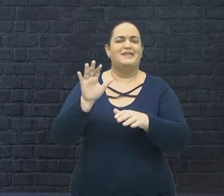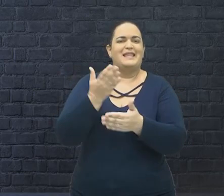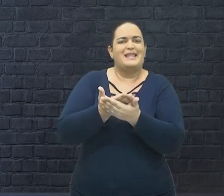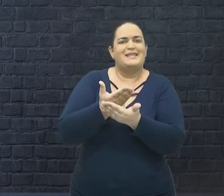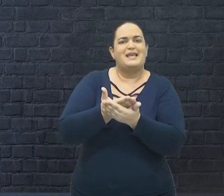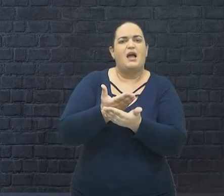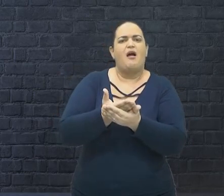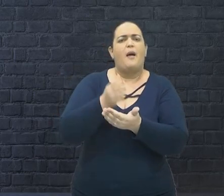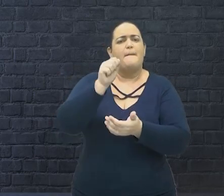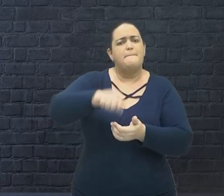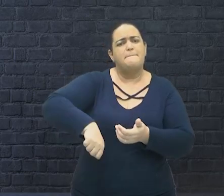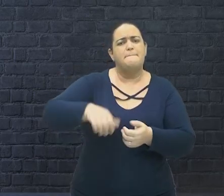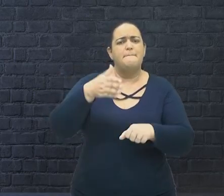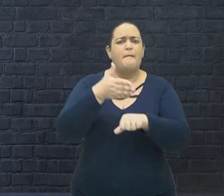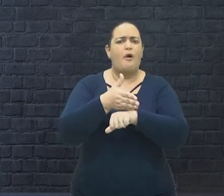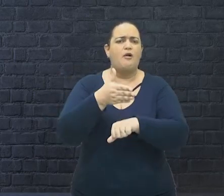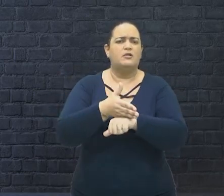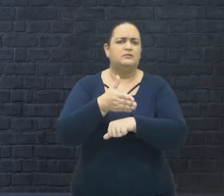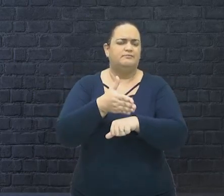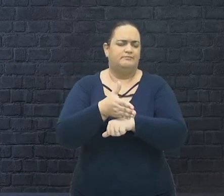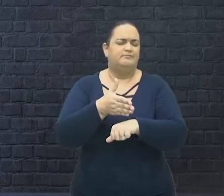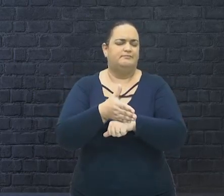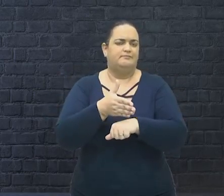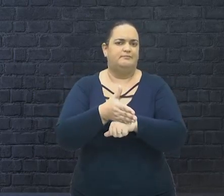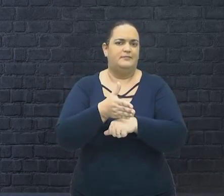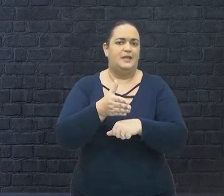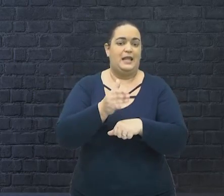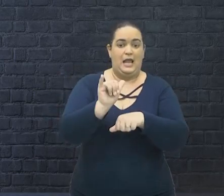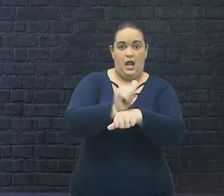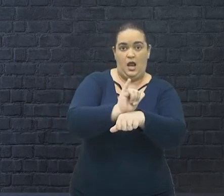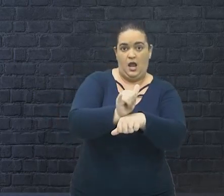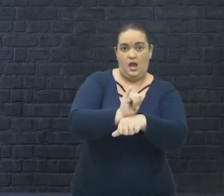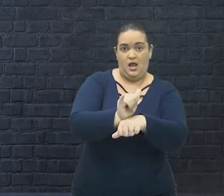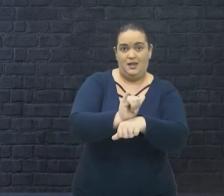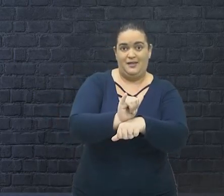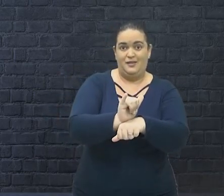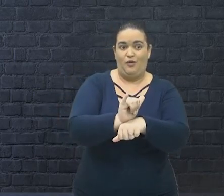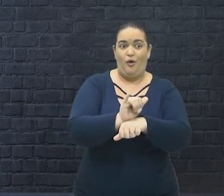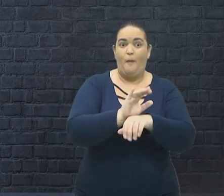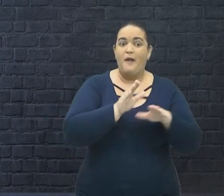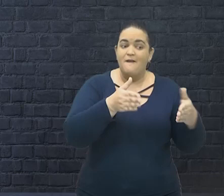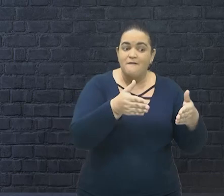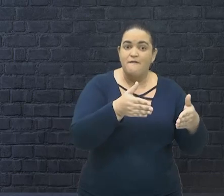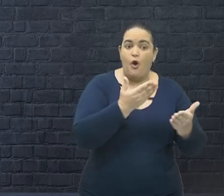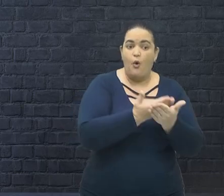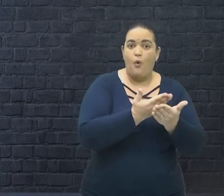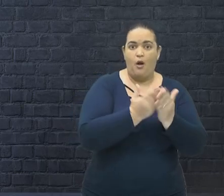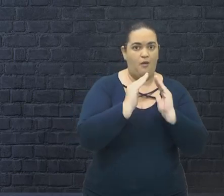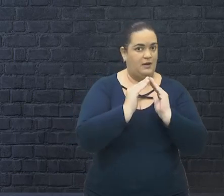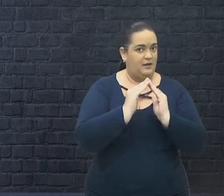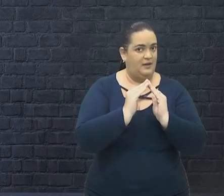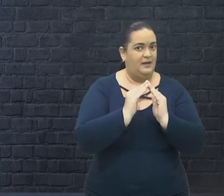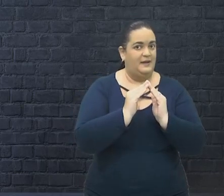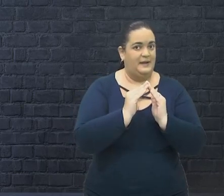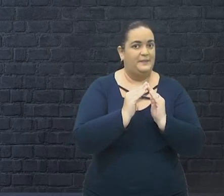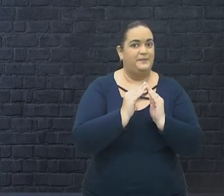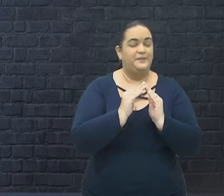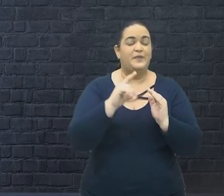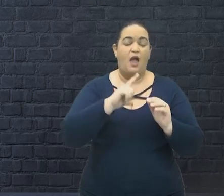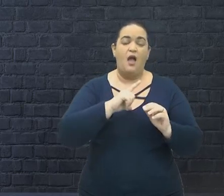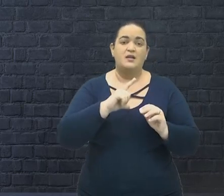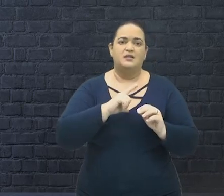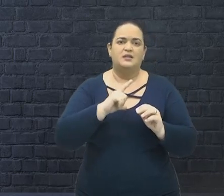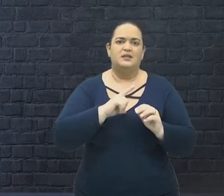esses anúncios, essa chamada, vocês podem acessar através do canal do YouTube da Aula em Casa, que